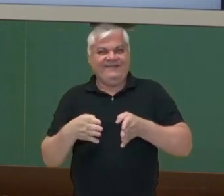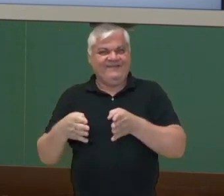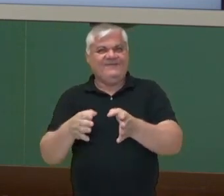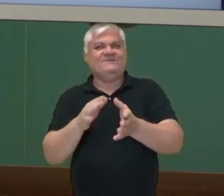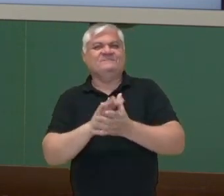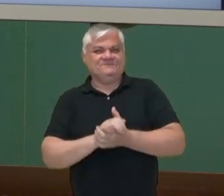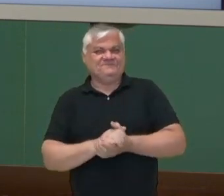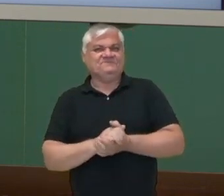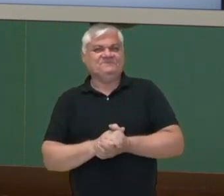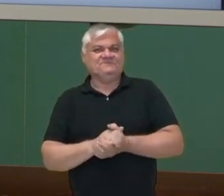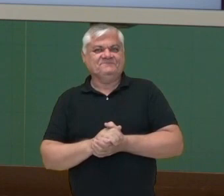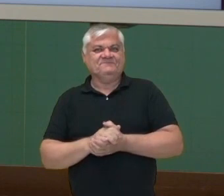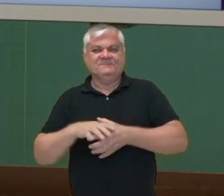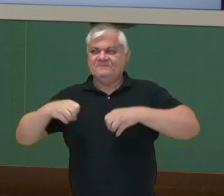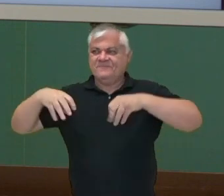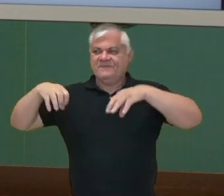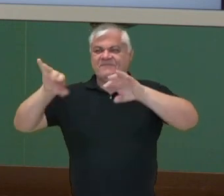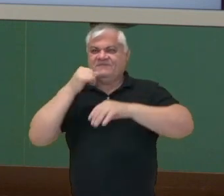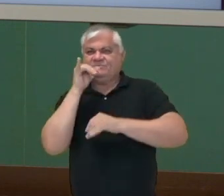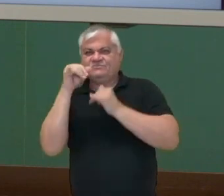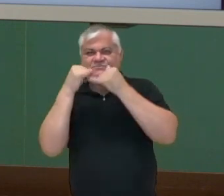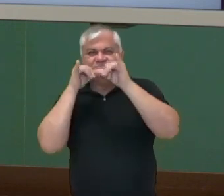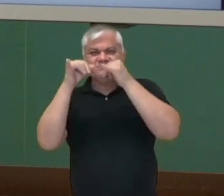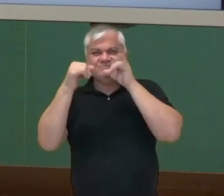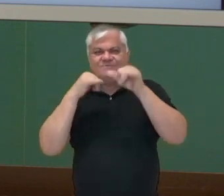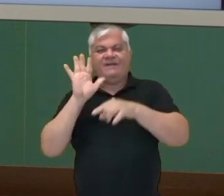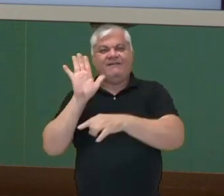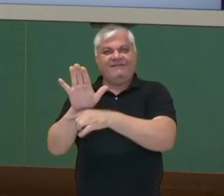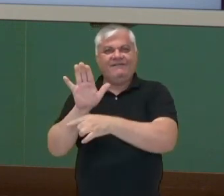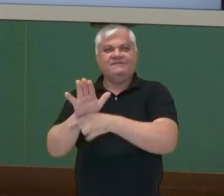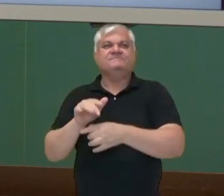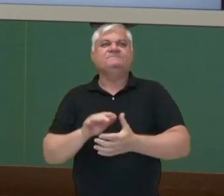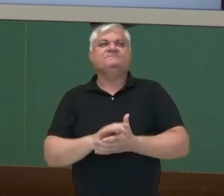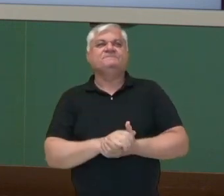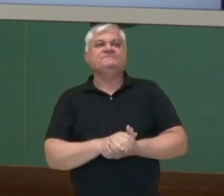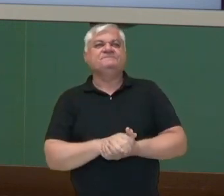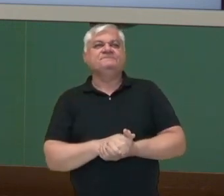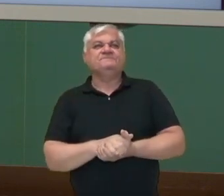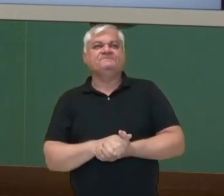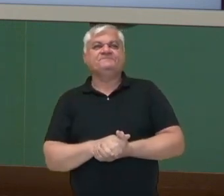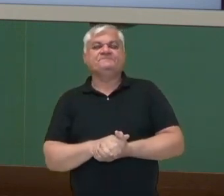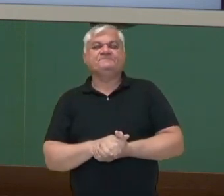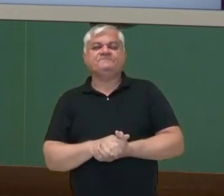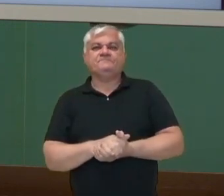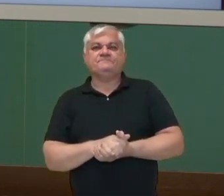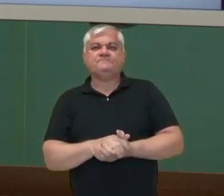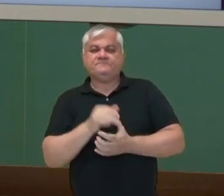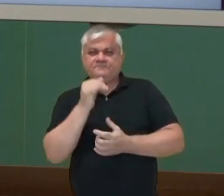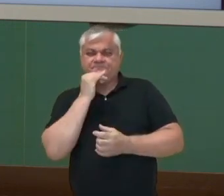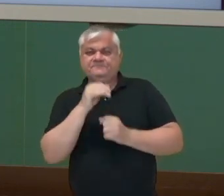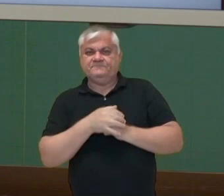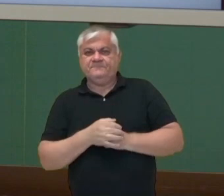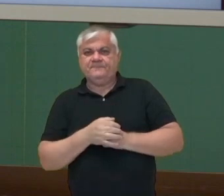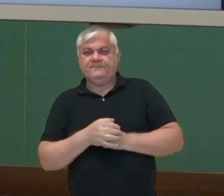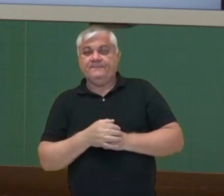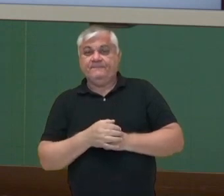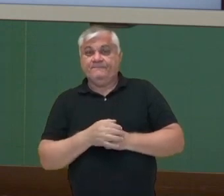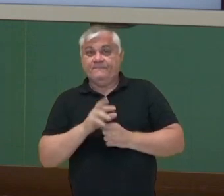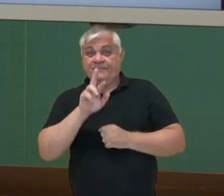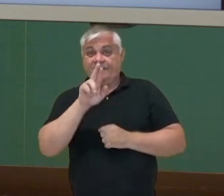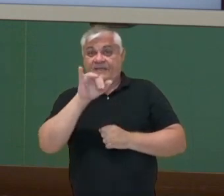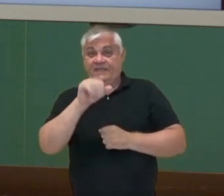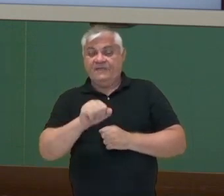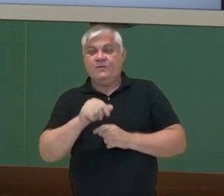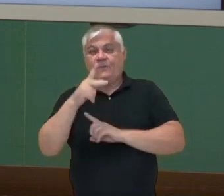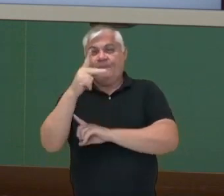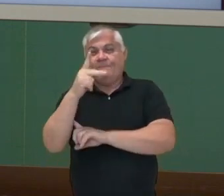para a geração de energia, né? Então, mais uma característica ali bem importante. Vocês sabiam que os rios Paraná e Tietê formam uma